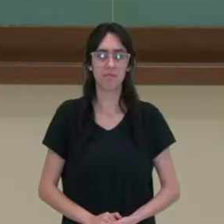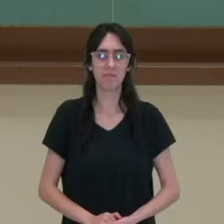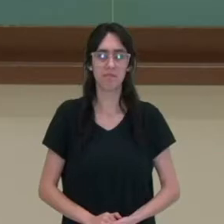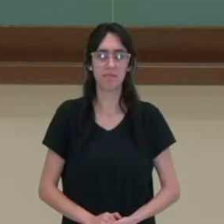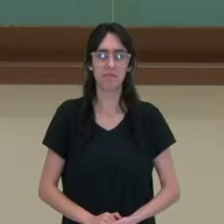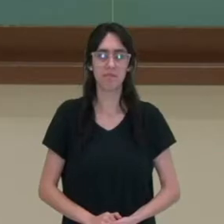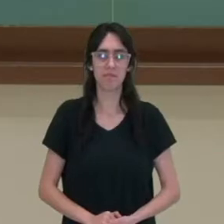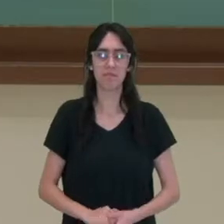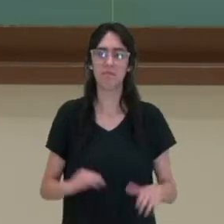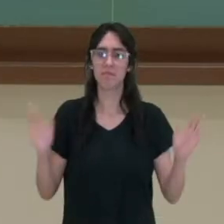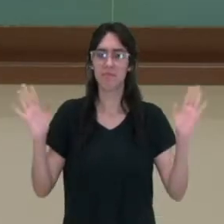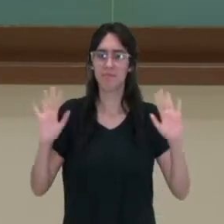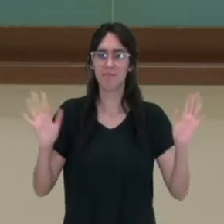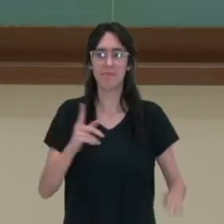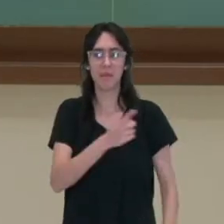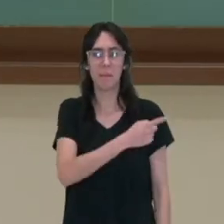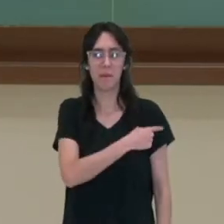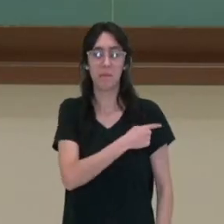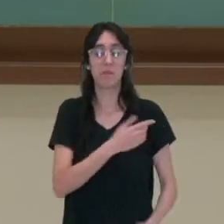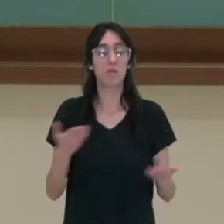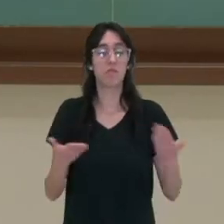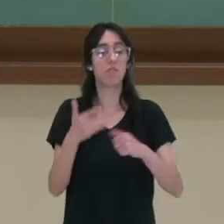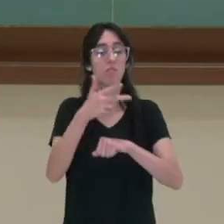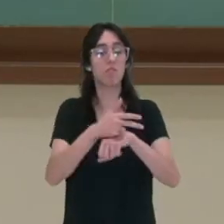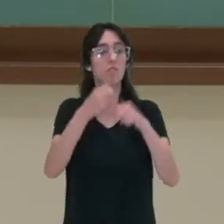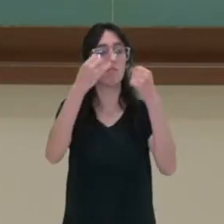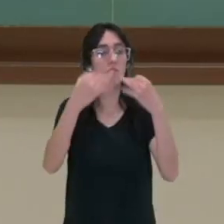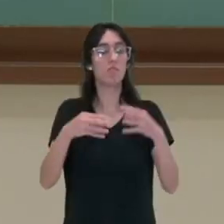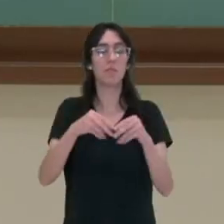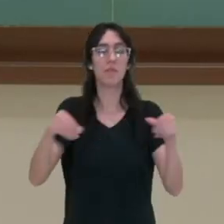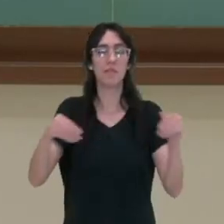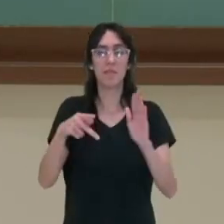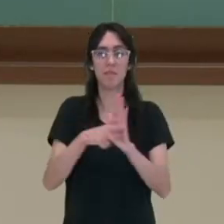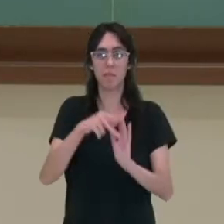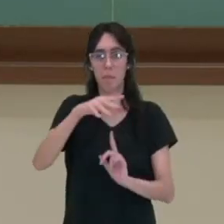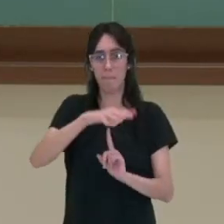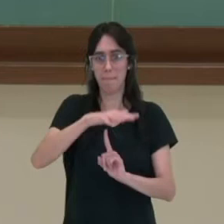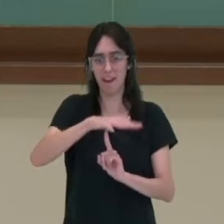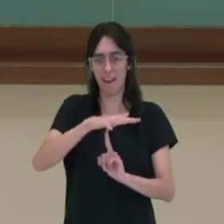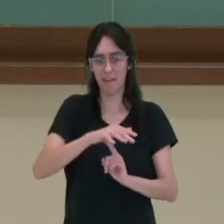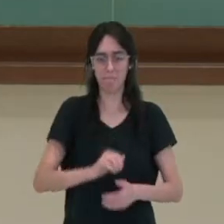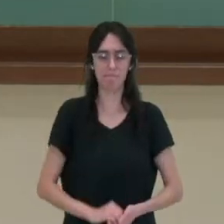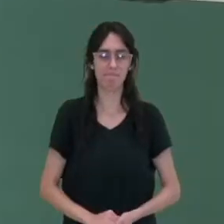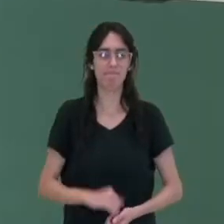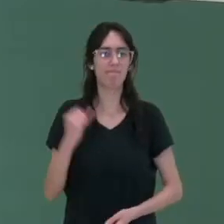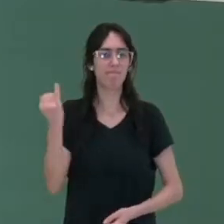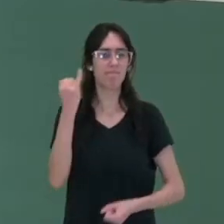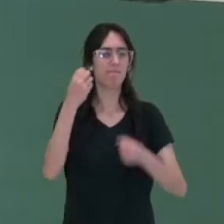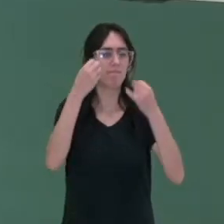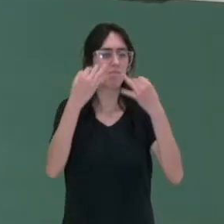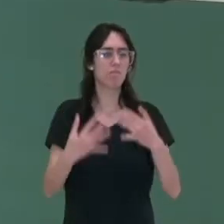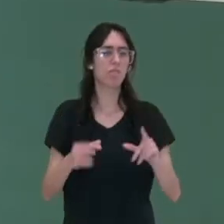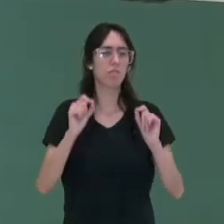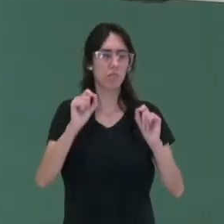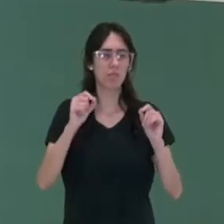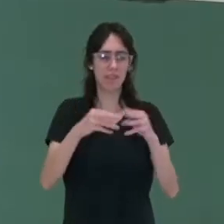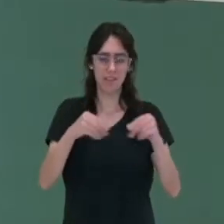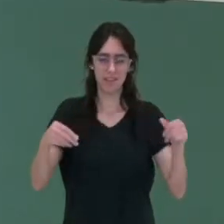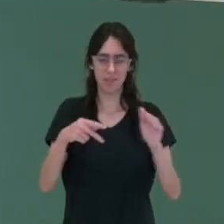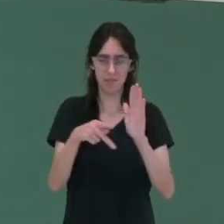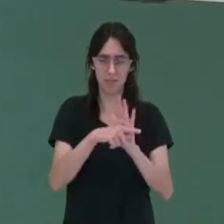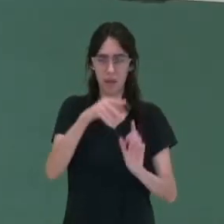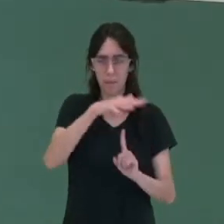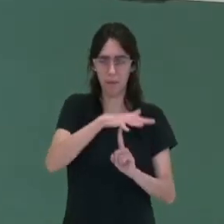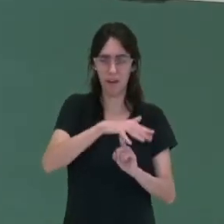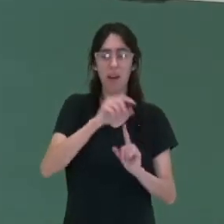Olá, estudantes da primeira série. Neste vídeo vamos falar sobre os solos do estado do Paraná. E é importante destacarmos que, quando falamos em solo, estamos falando